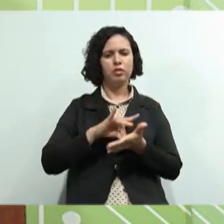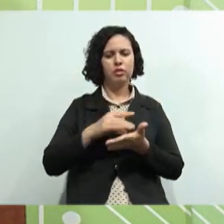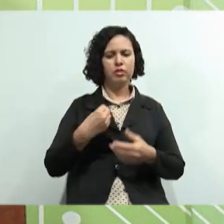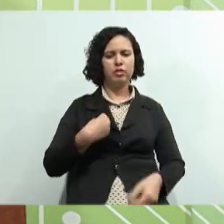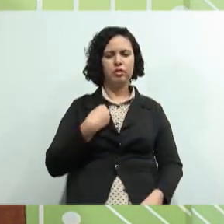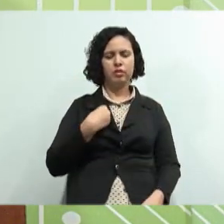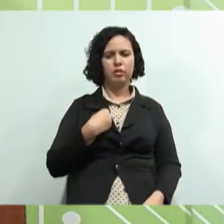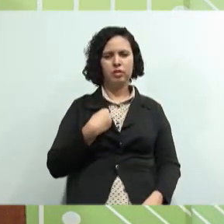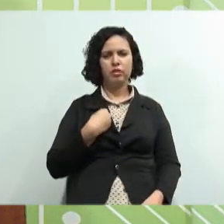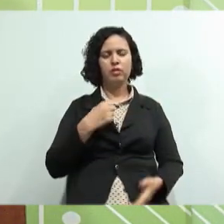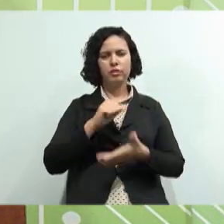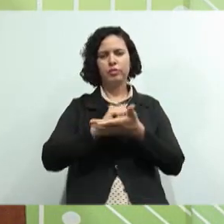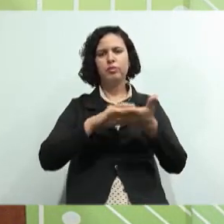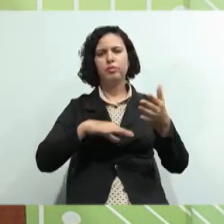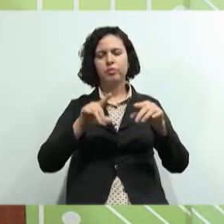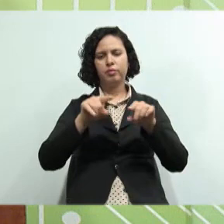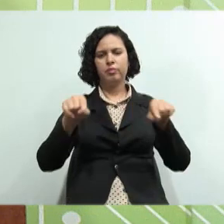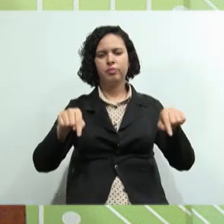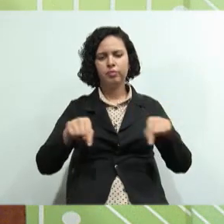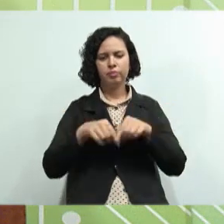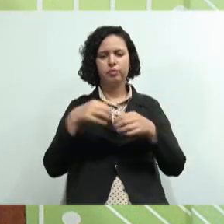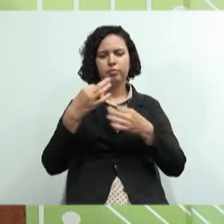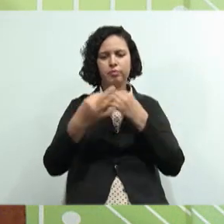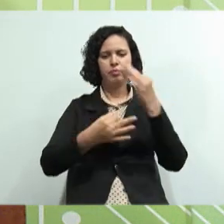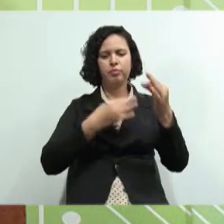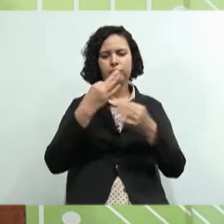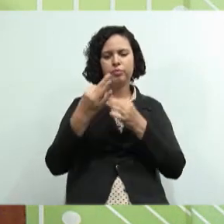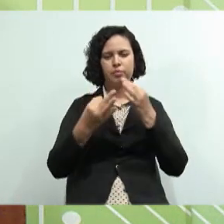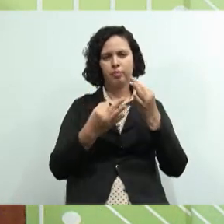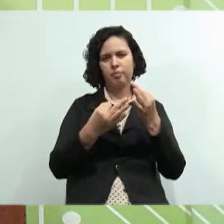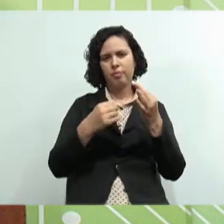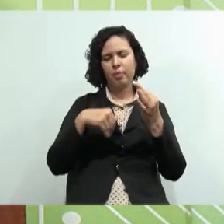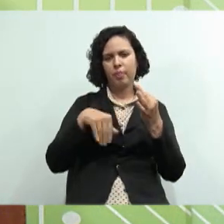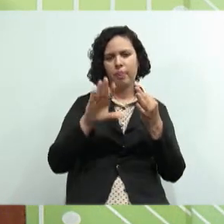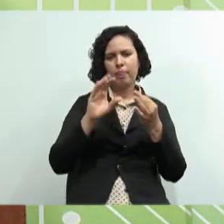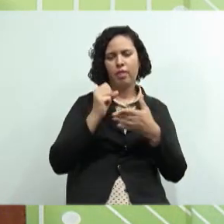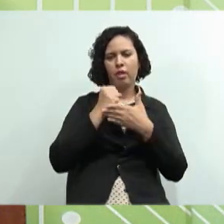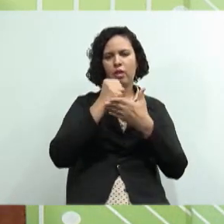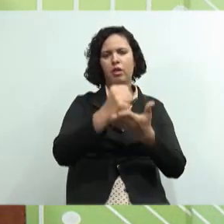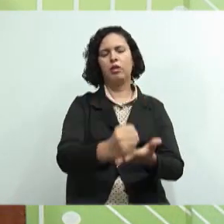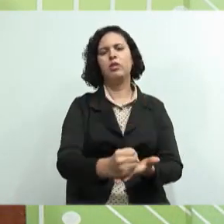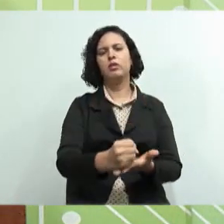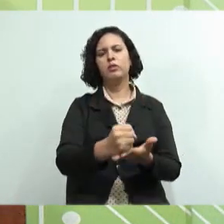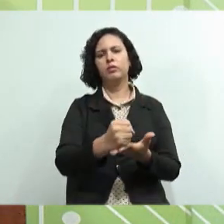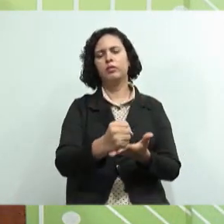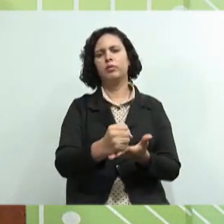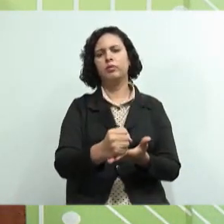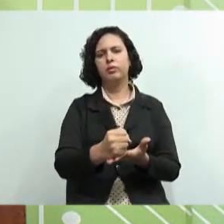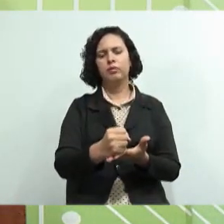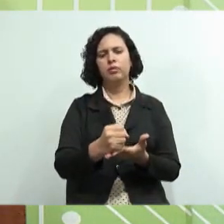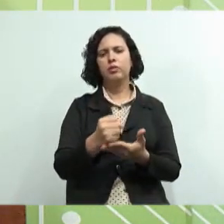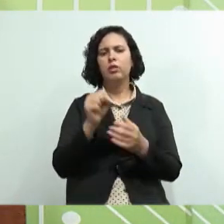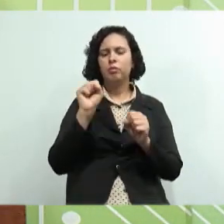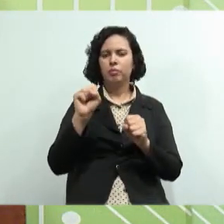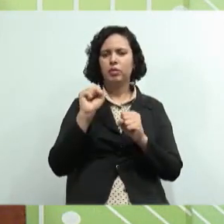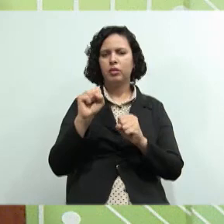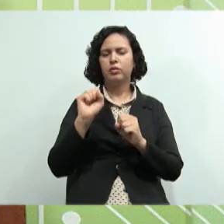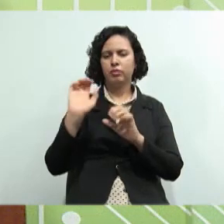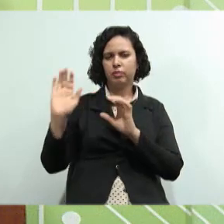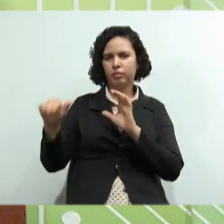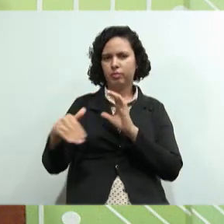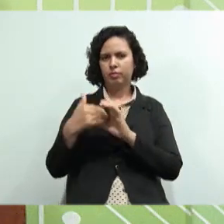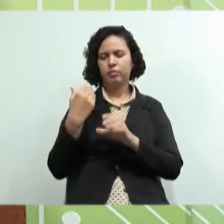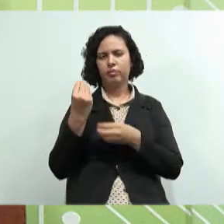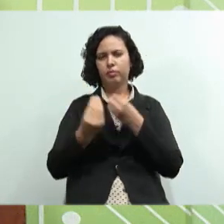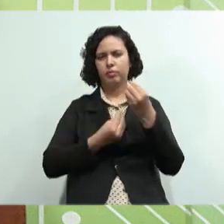com a atividade de sala. Eu gostaria de comentar um pouco do que vocês puderem trazer sobre esse assunto. Se você quiser trazer um depoimento sobre como a agricultura familiar tem a ver com